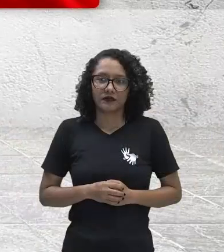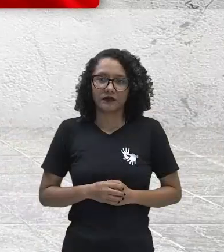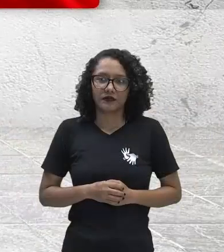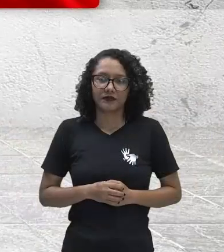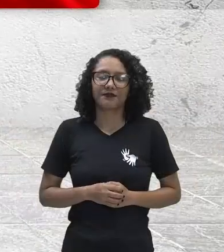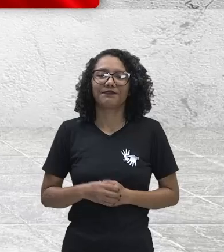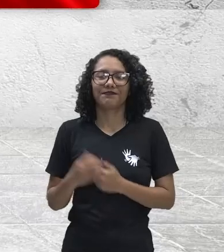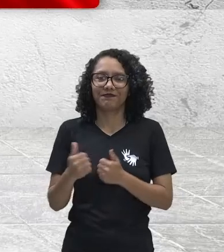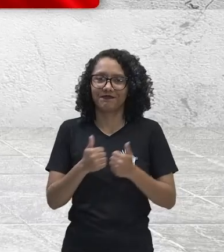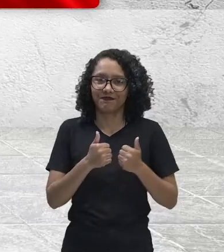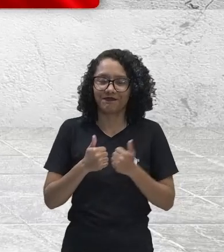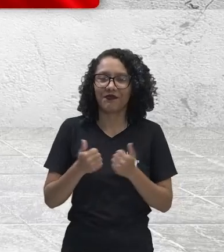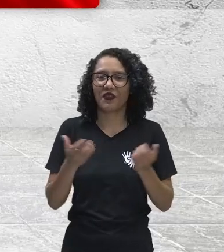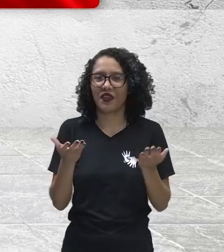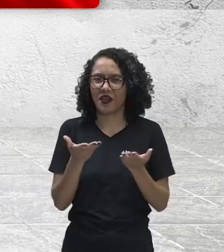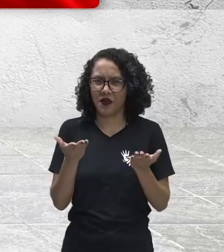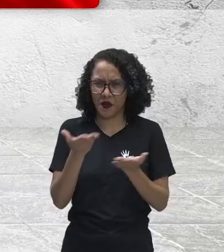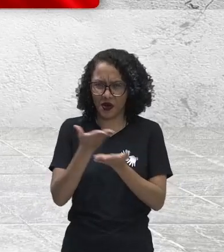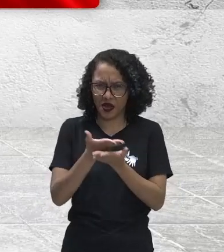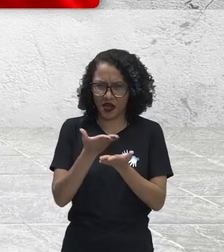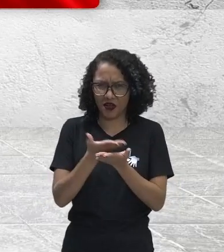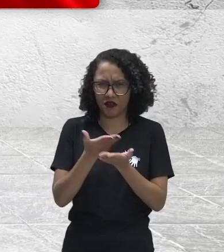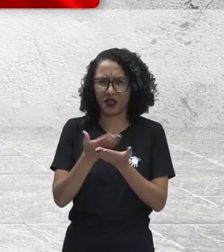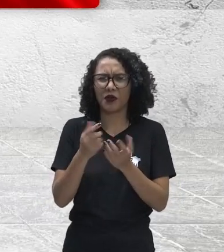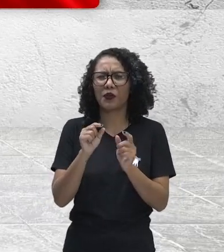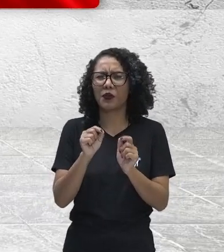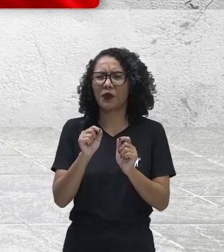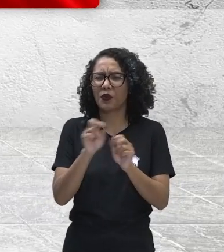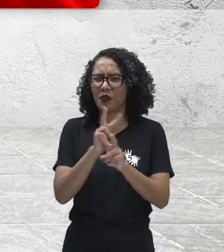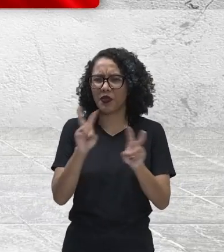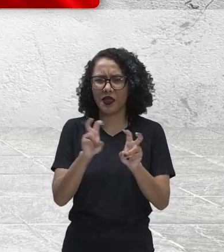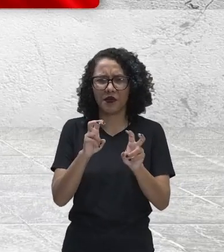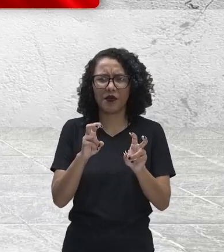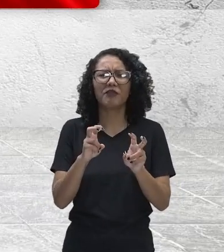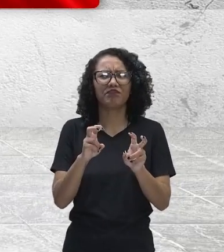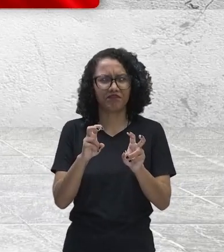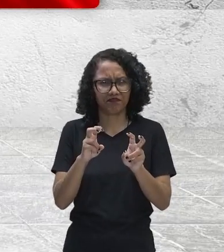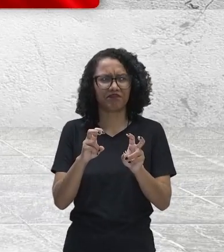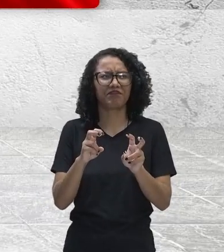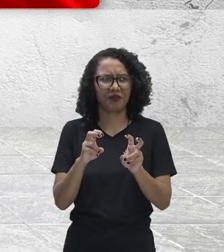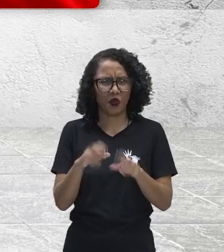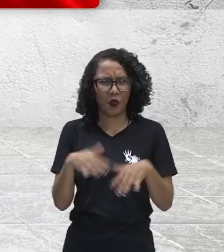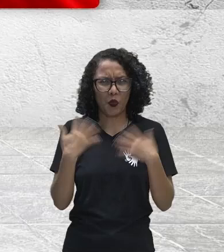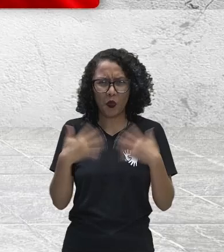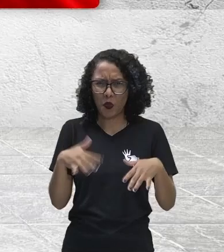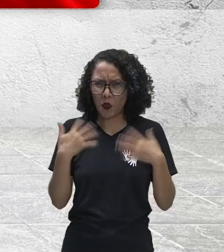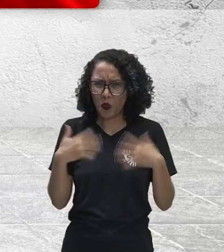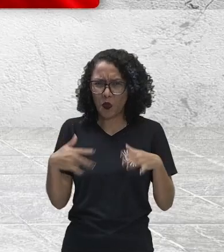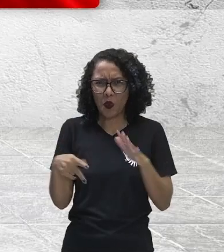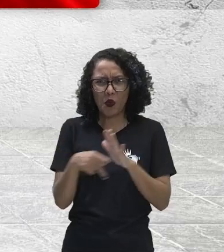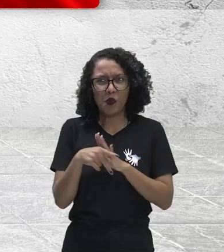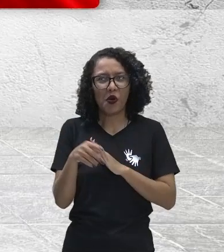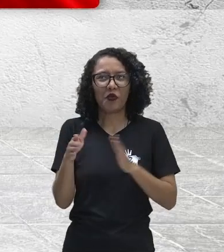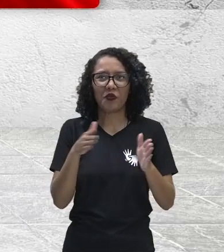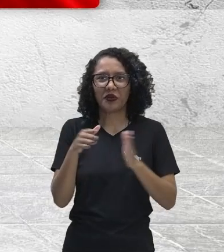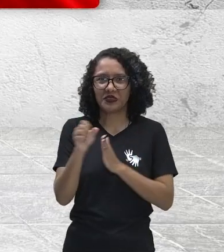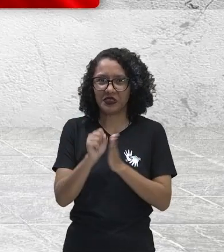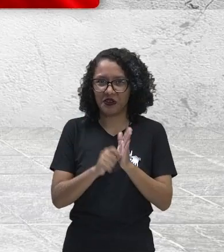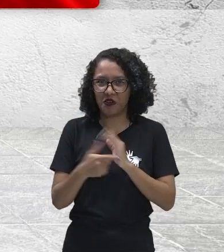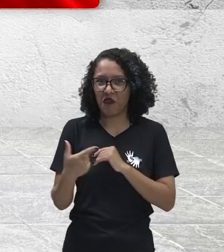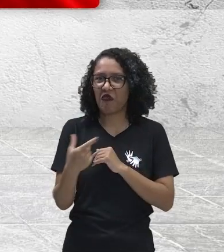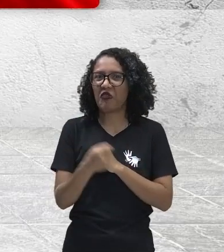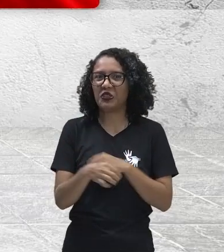Muito bem, então nesta aula nós vamos tratar de um dos assuntos mais impactantes do século XX, que foi